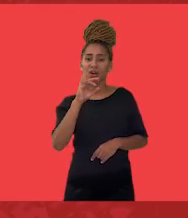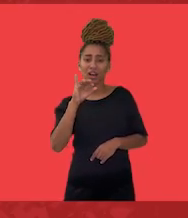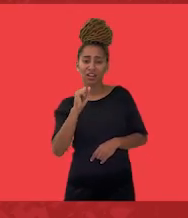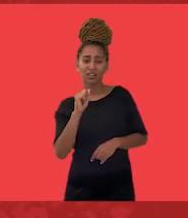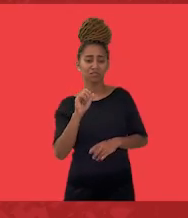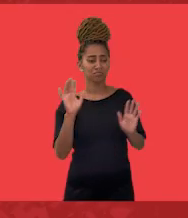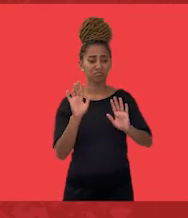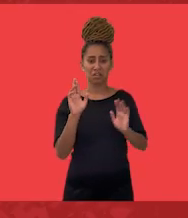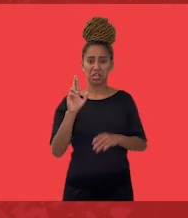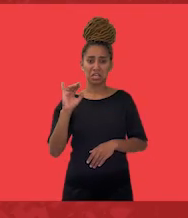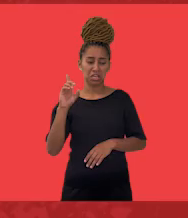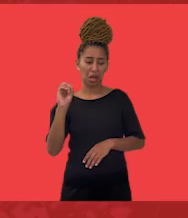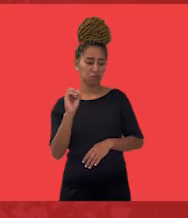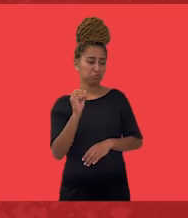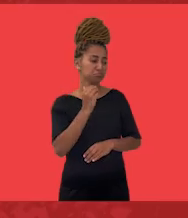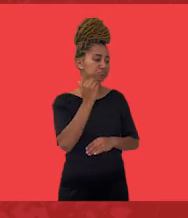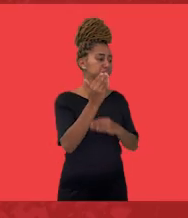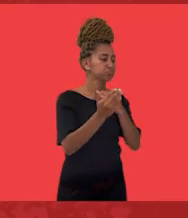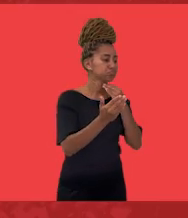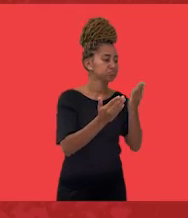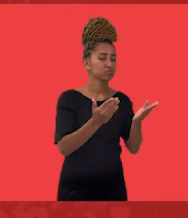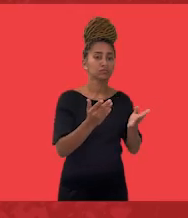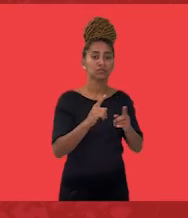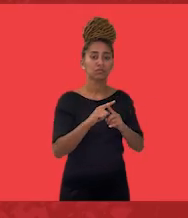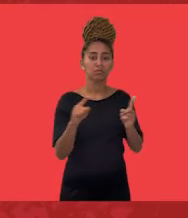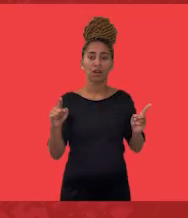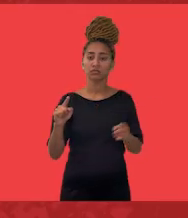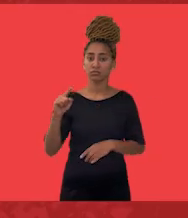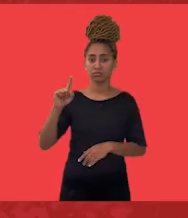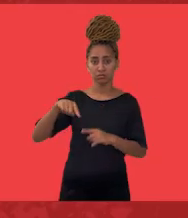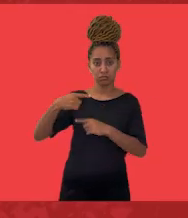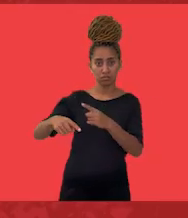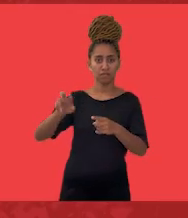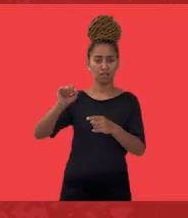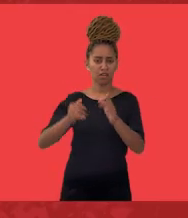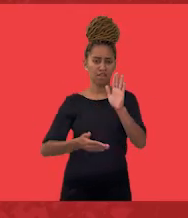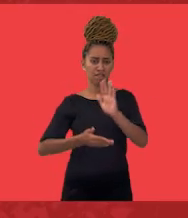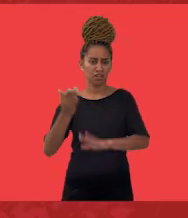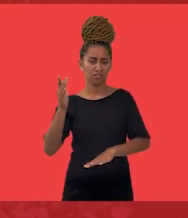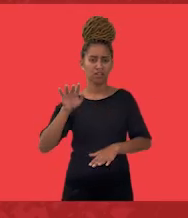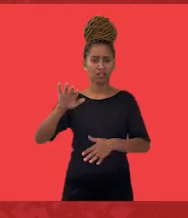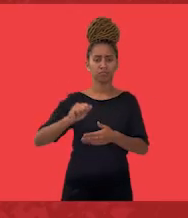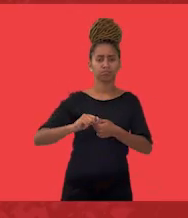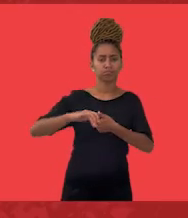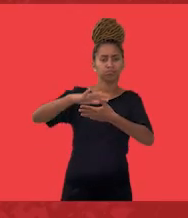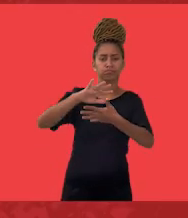imagem andarilha em meus pensamentos. É insônia e